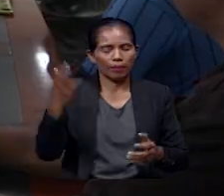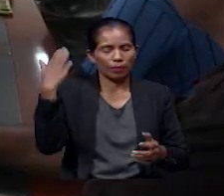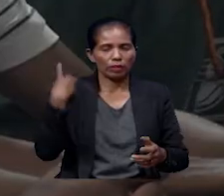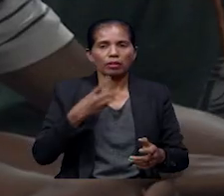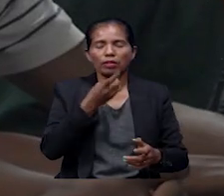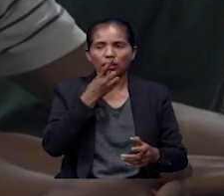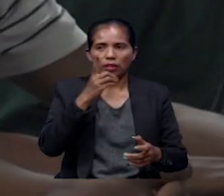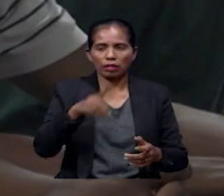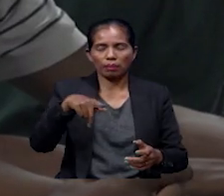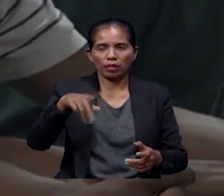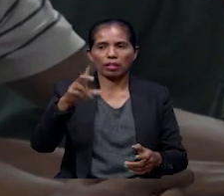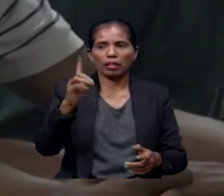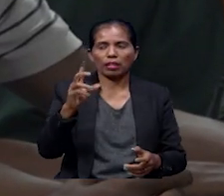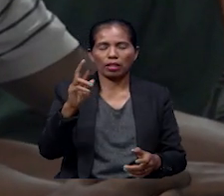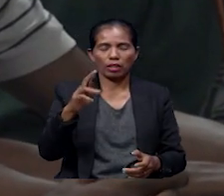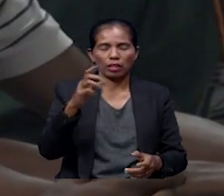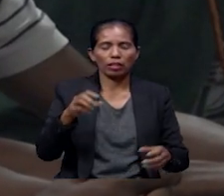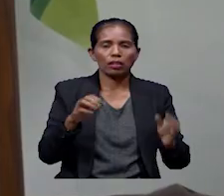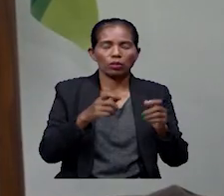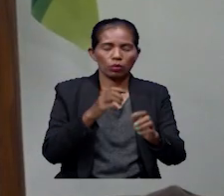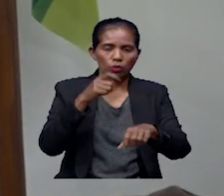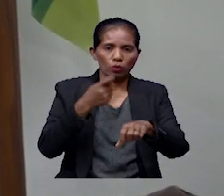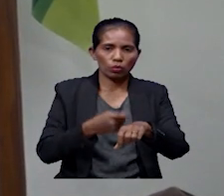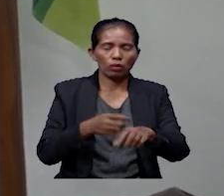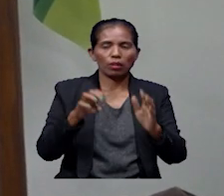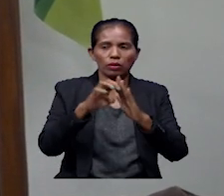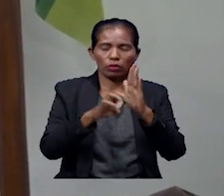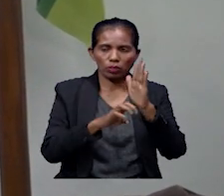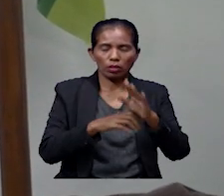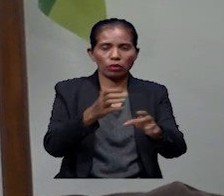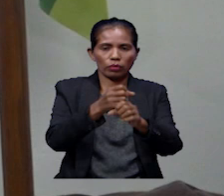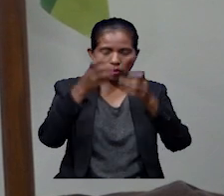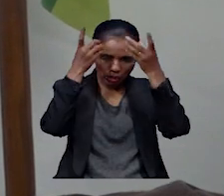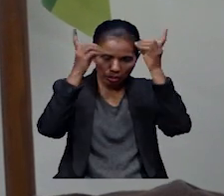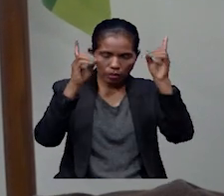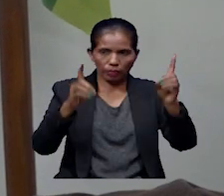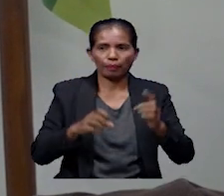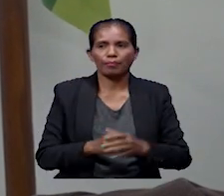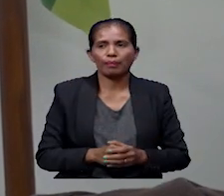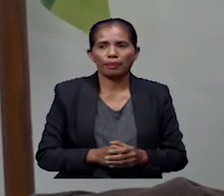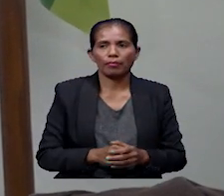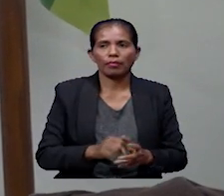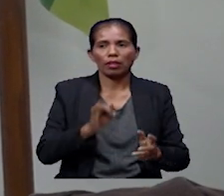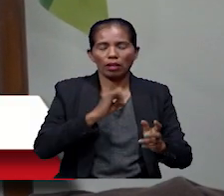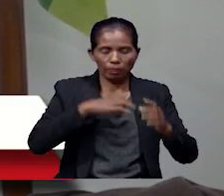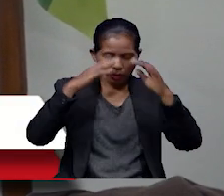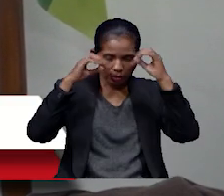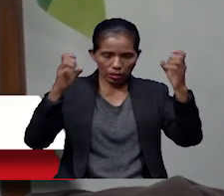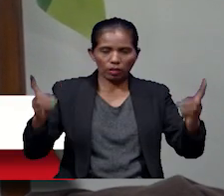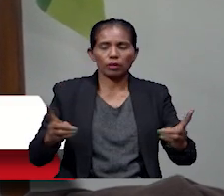deklara PDRT se itu hamutuk ho struktura sira ho di voti desijau. Ho presidente ba soroduni ne iha